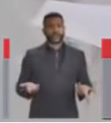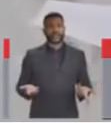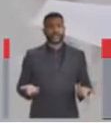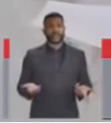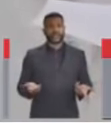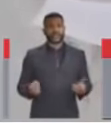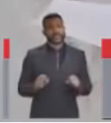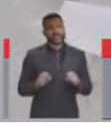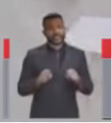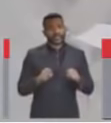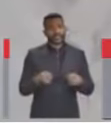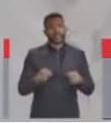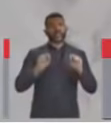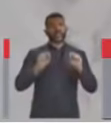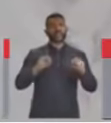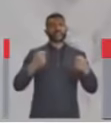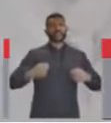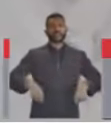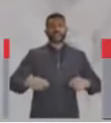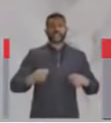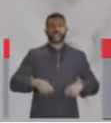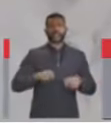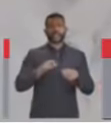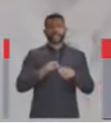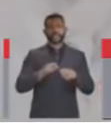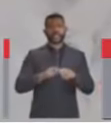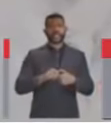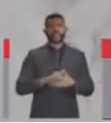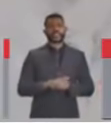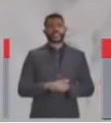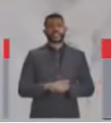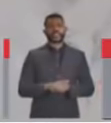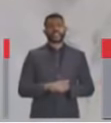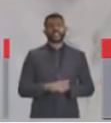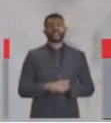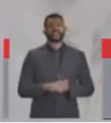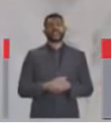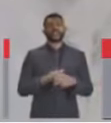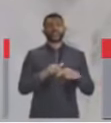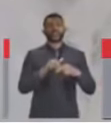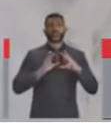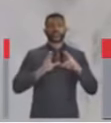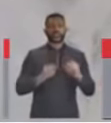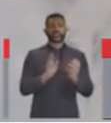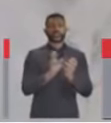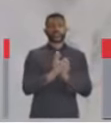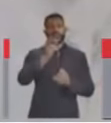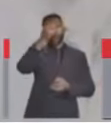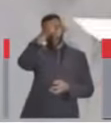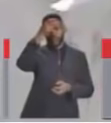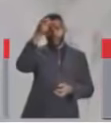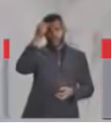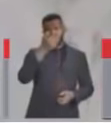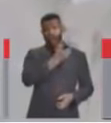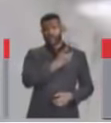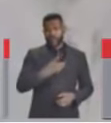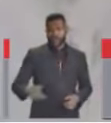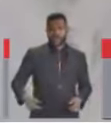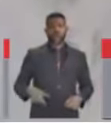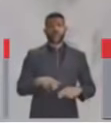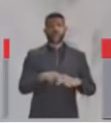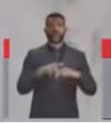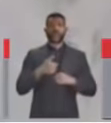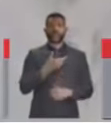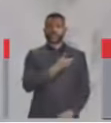o que tem que ser feito é a lição de casa que tem que ser feita por todos os prefeitos governadores pela